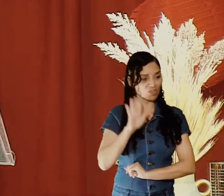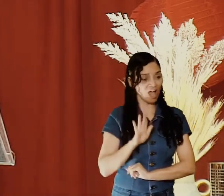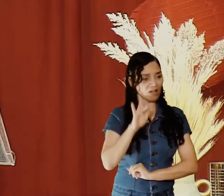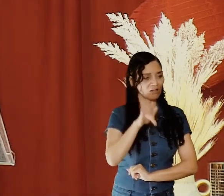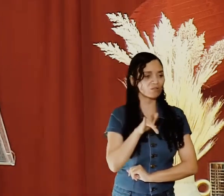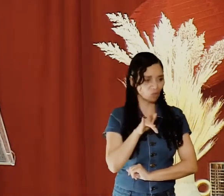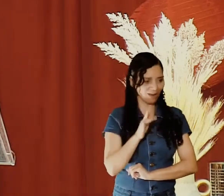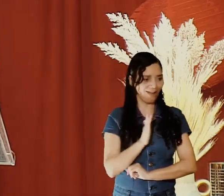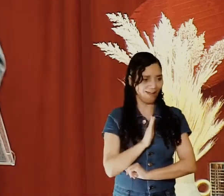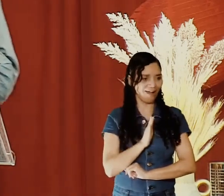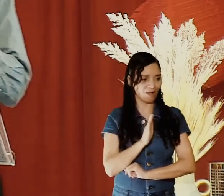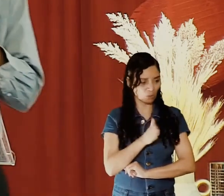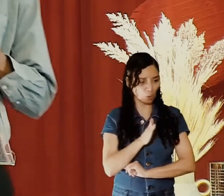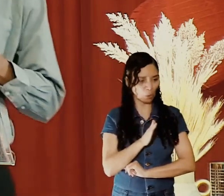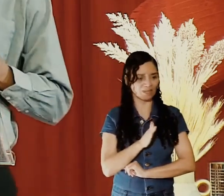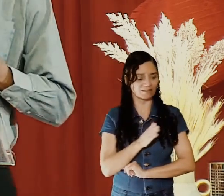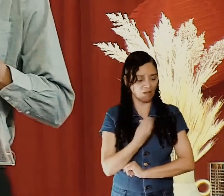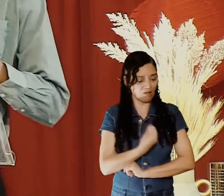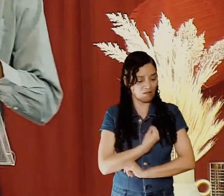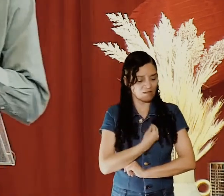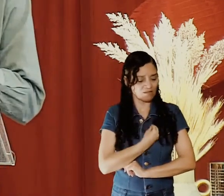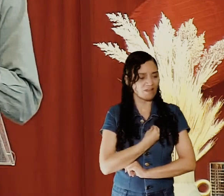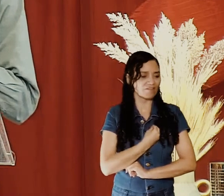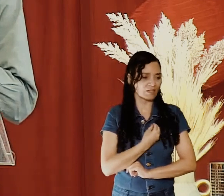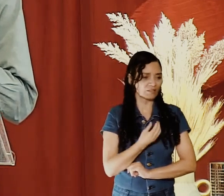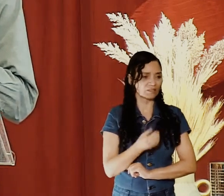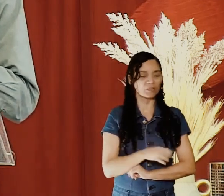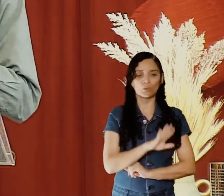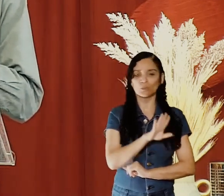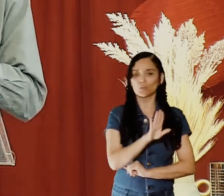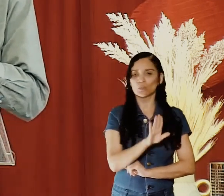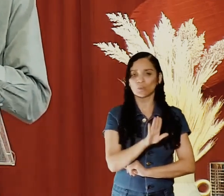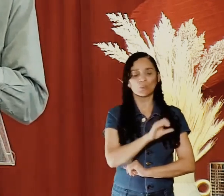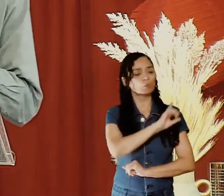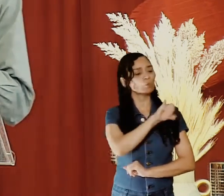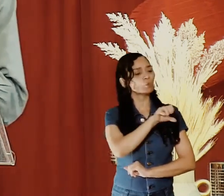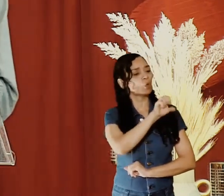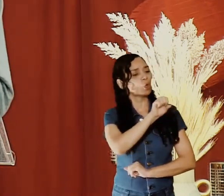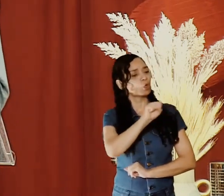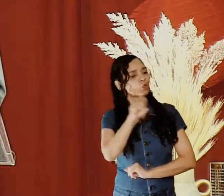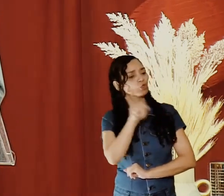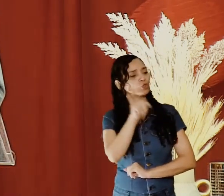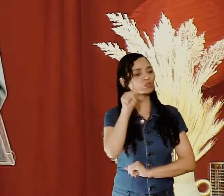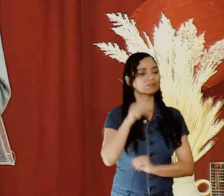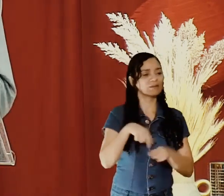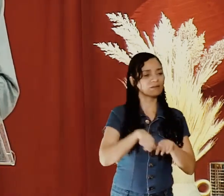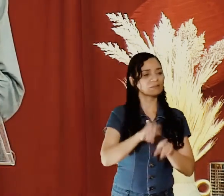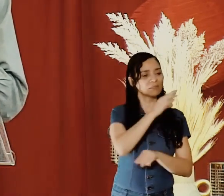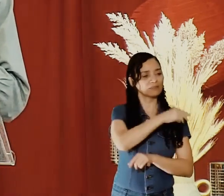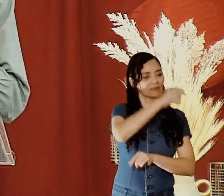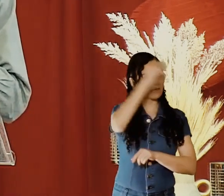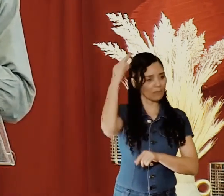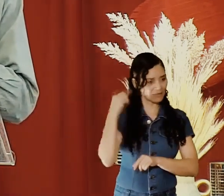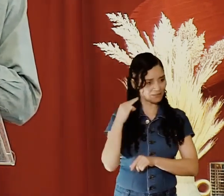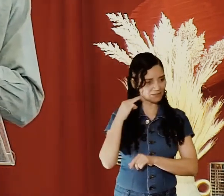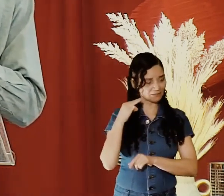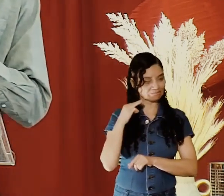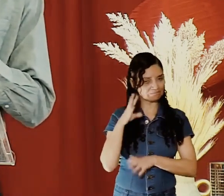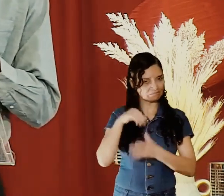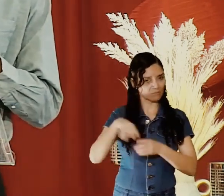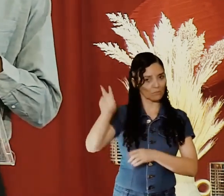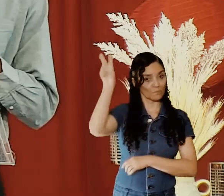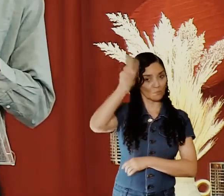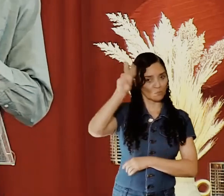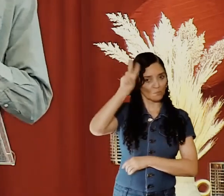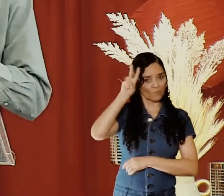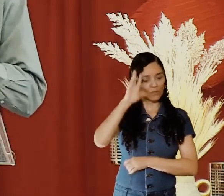alistar-se, cada um à sua própria cidade, diz o verso 3. O fluxo da história levou com que essas